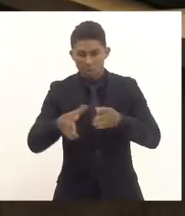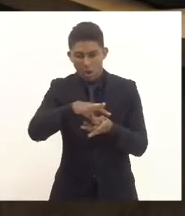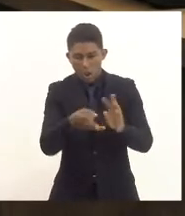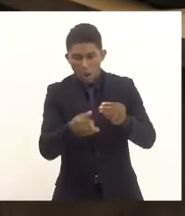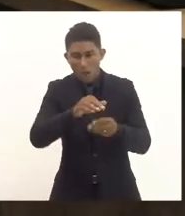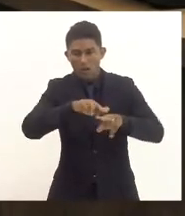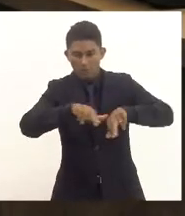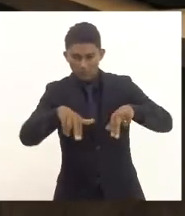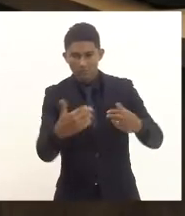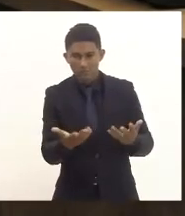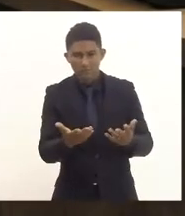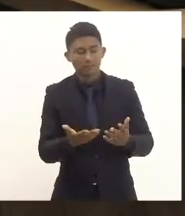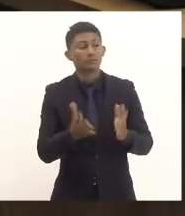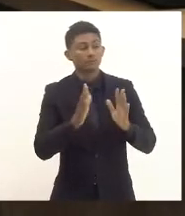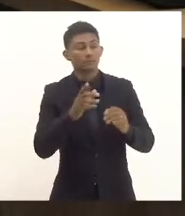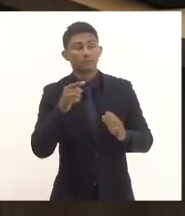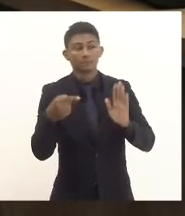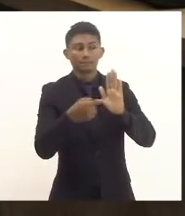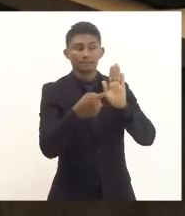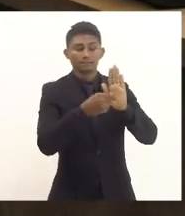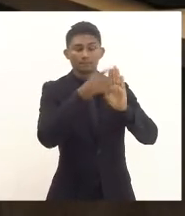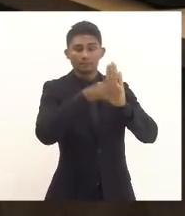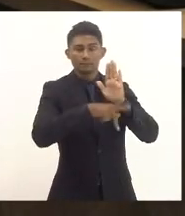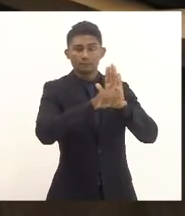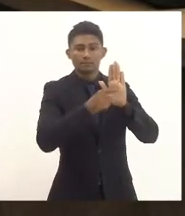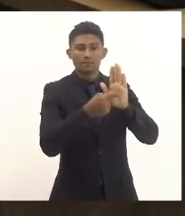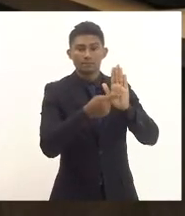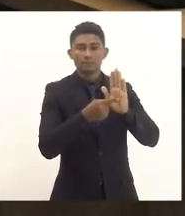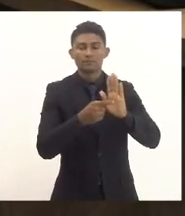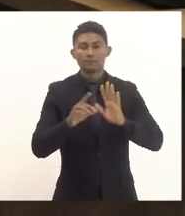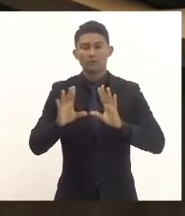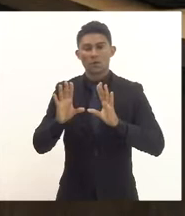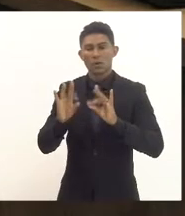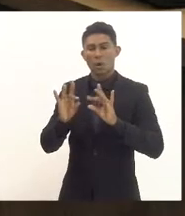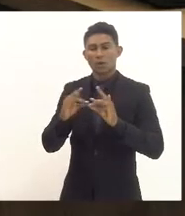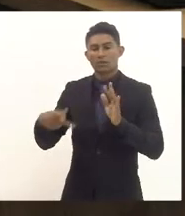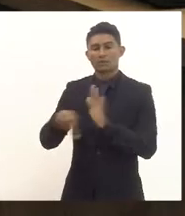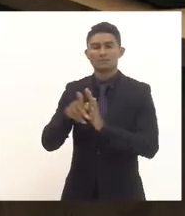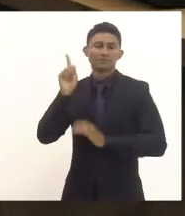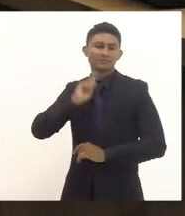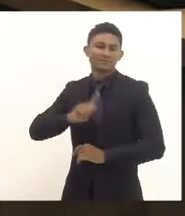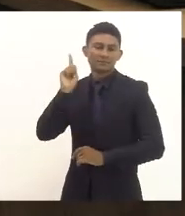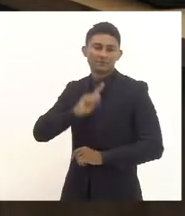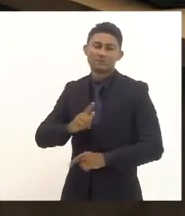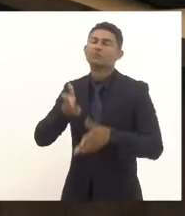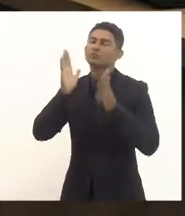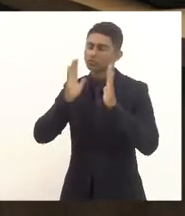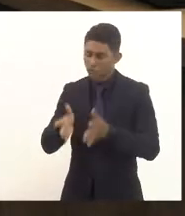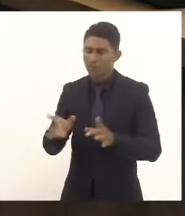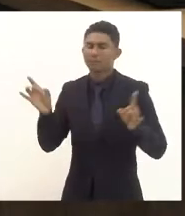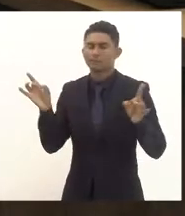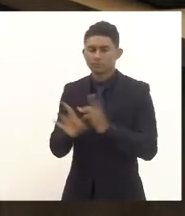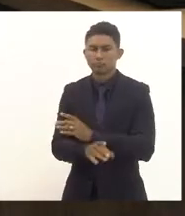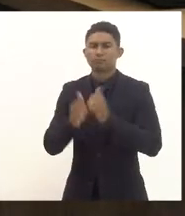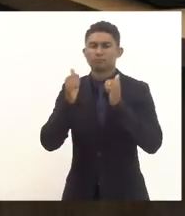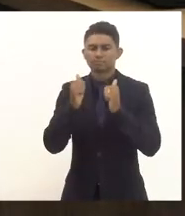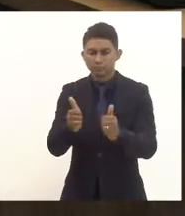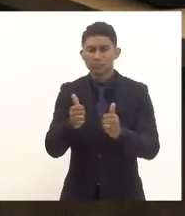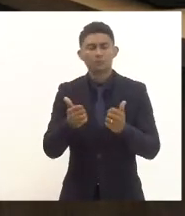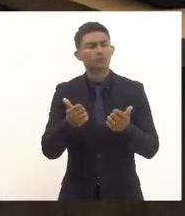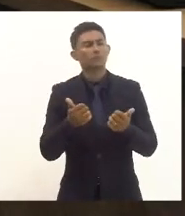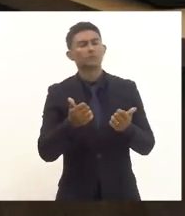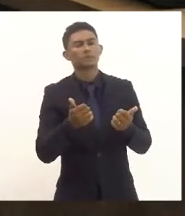nesse caso específico a cola de Minas está absolutamente completa Quanto é